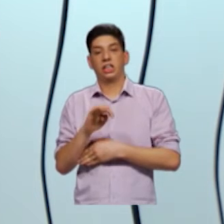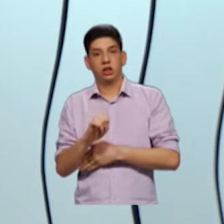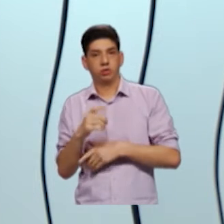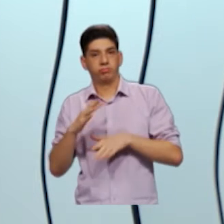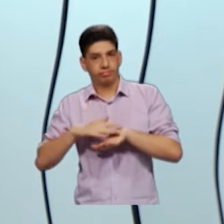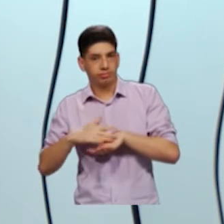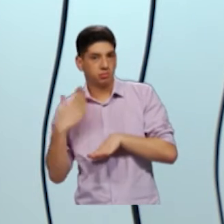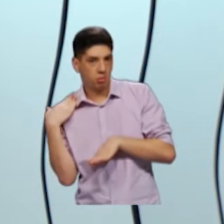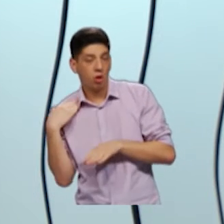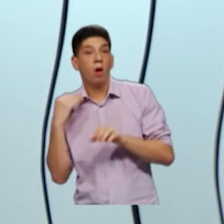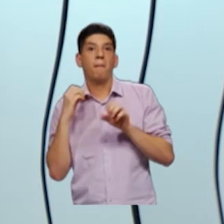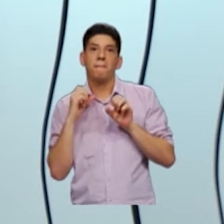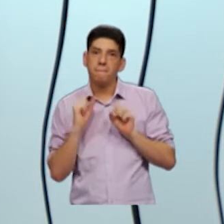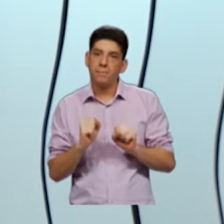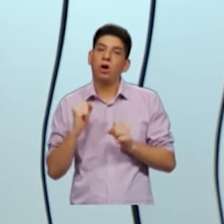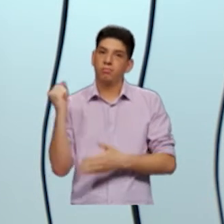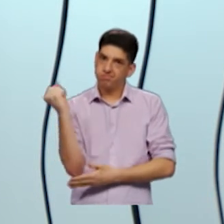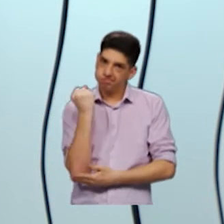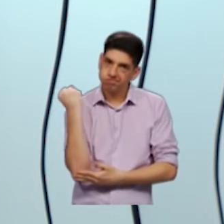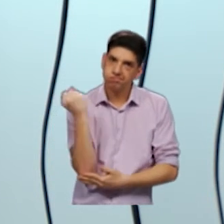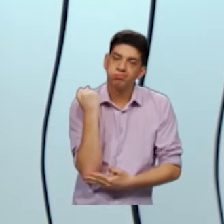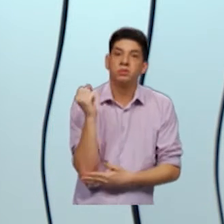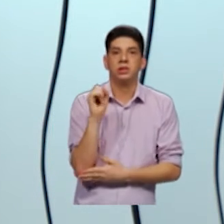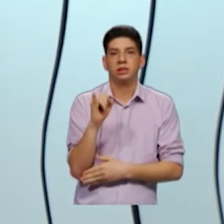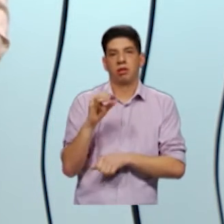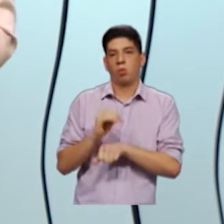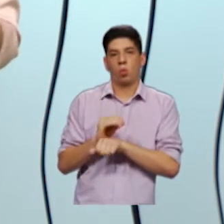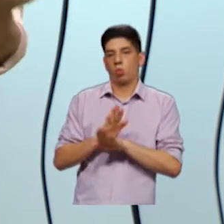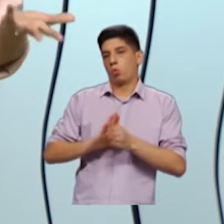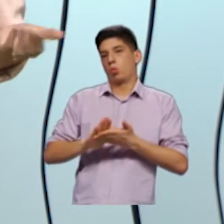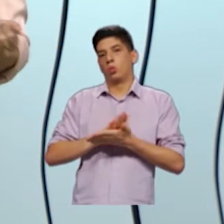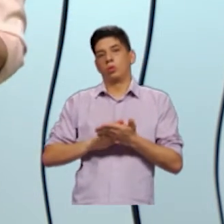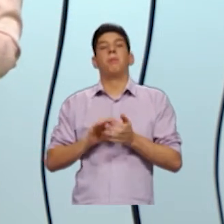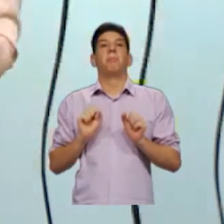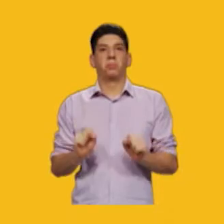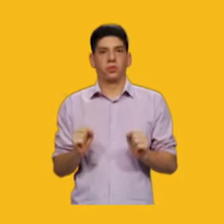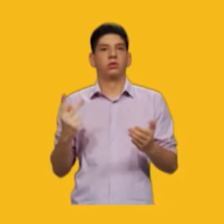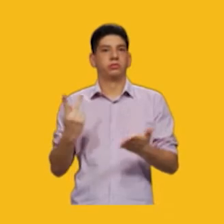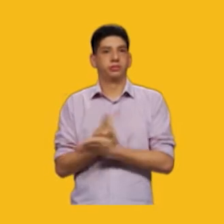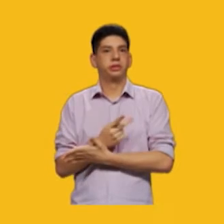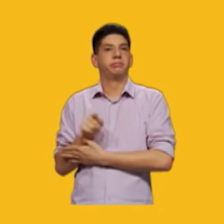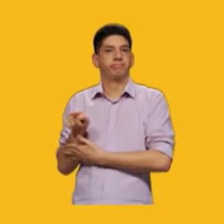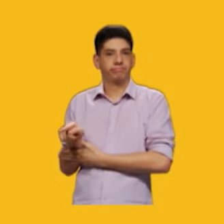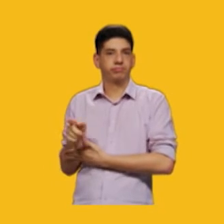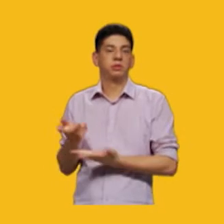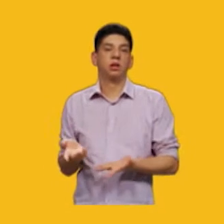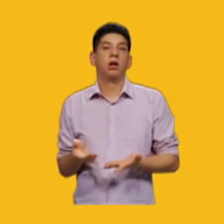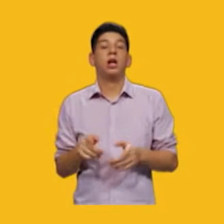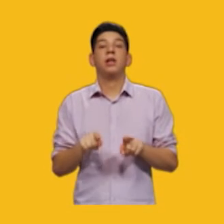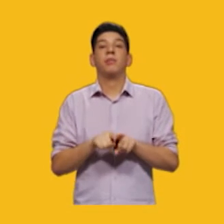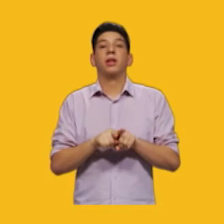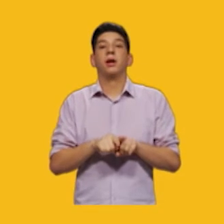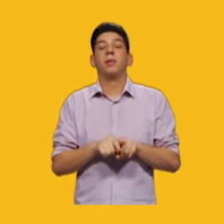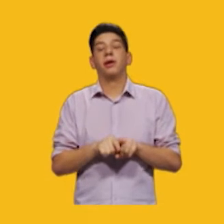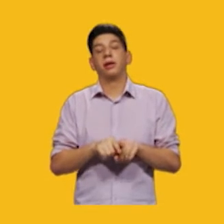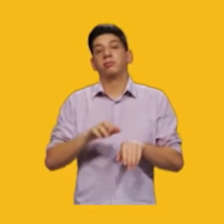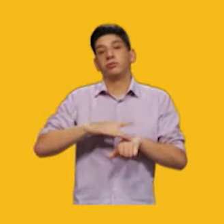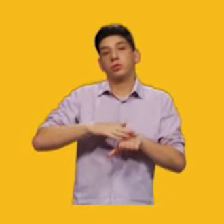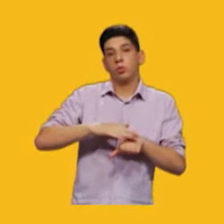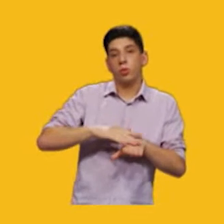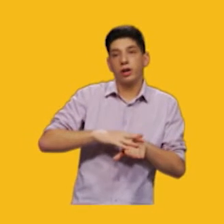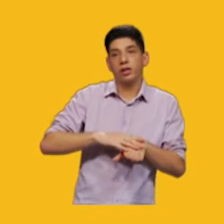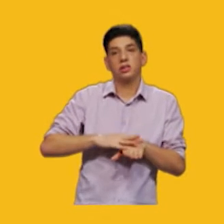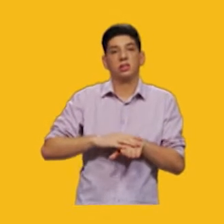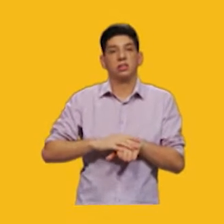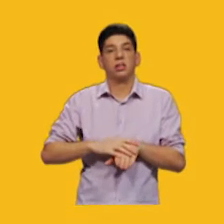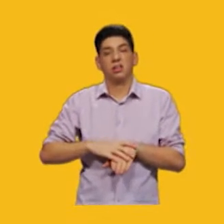grave uma vez não sendo cuidada. Existe outra, né, que é a síndrome do desconforto respiratório agudo.